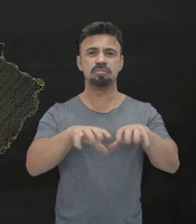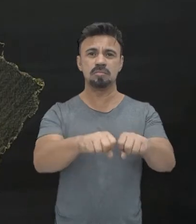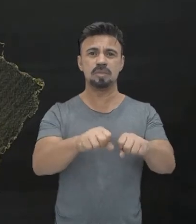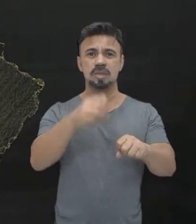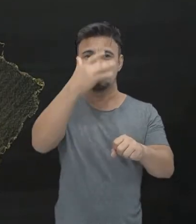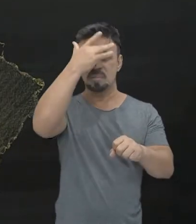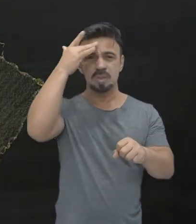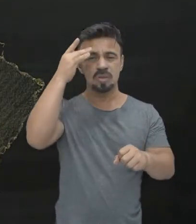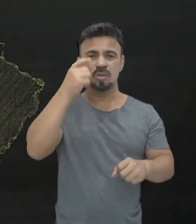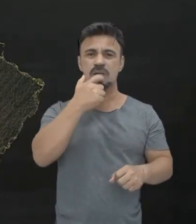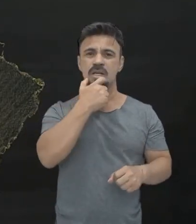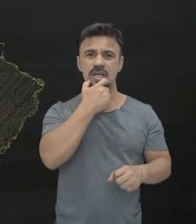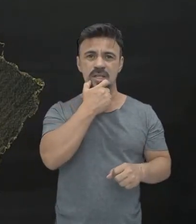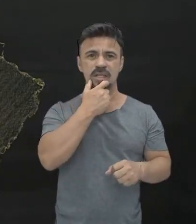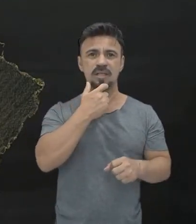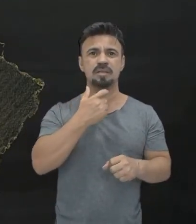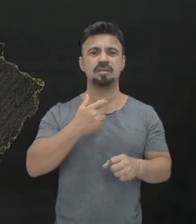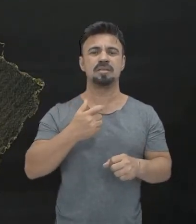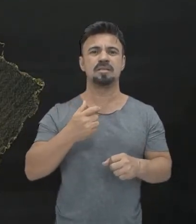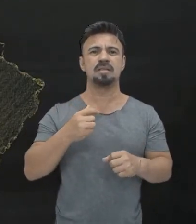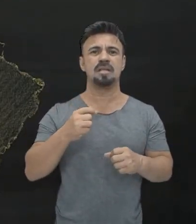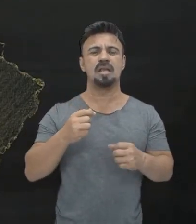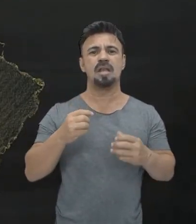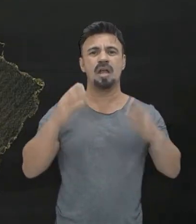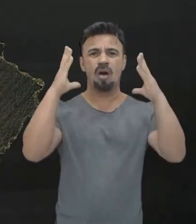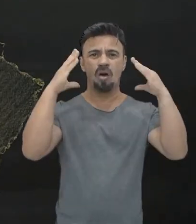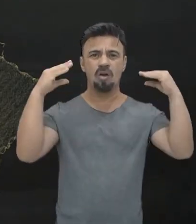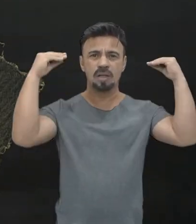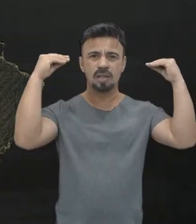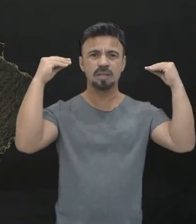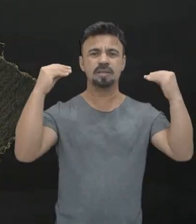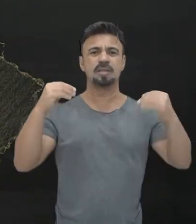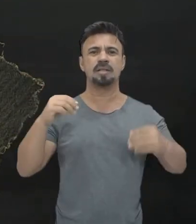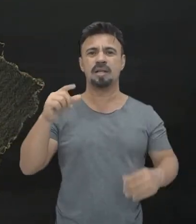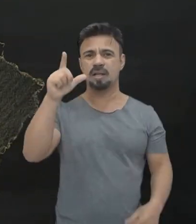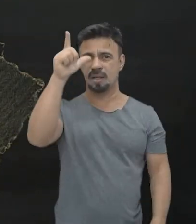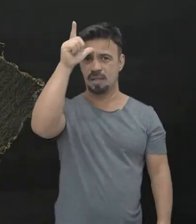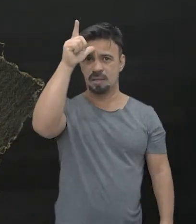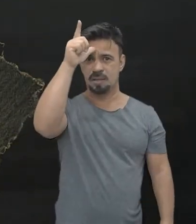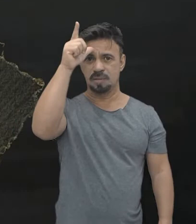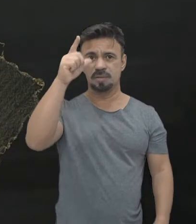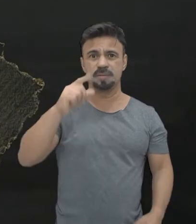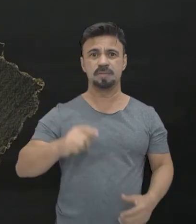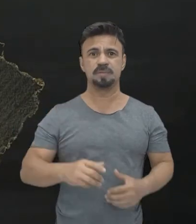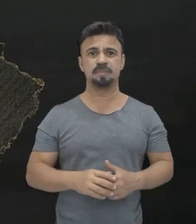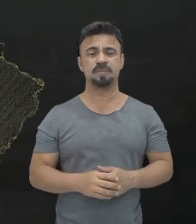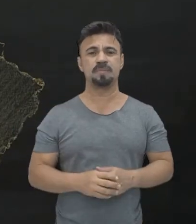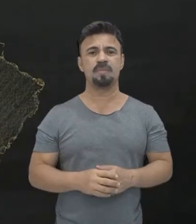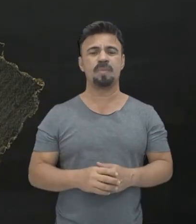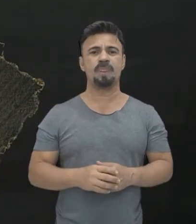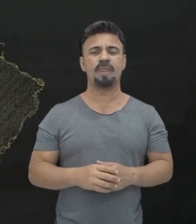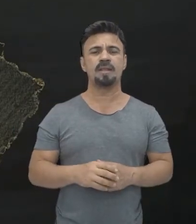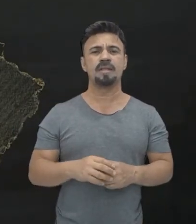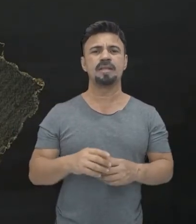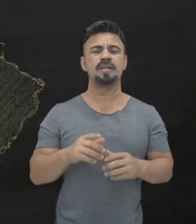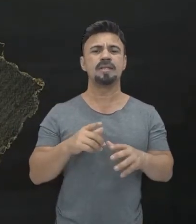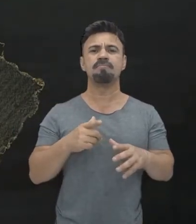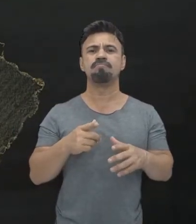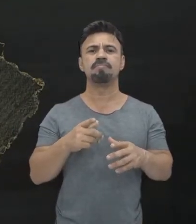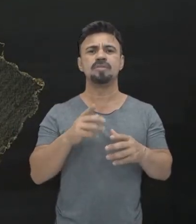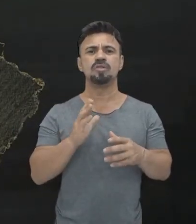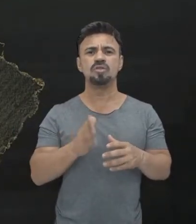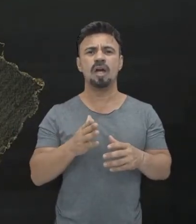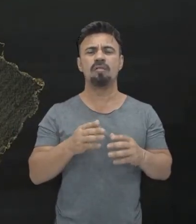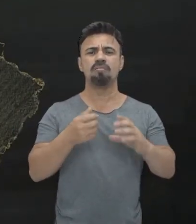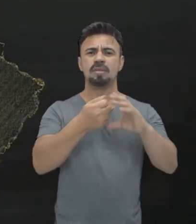povos ingleses, holandeses, alemães, que dessa forma acabaram dando